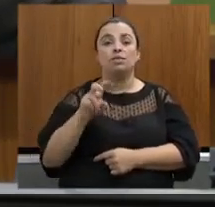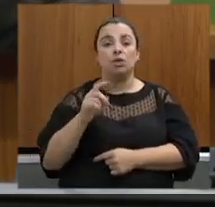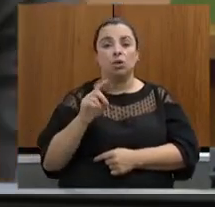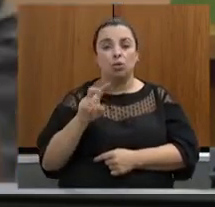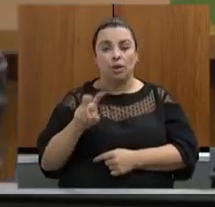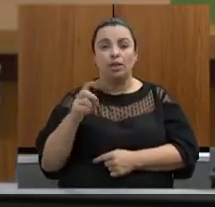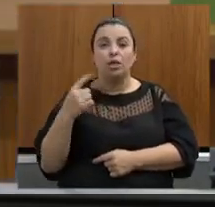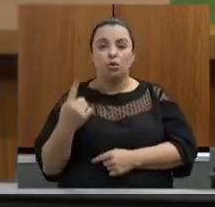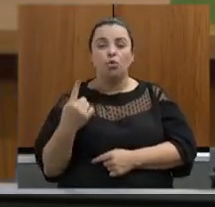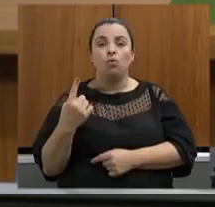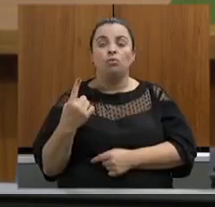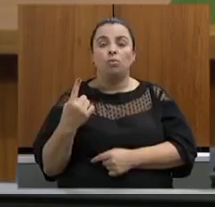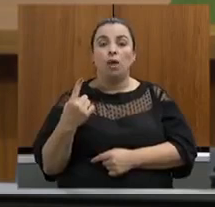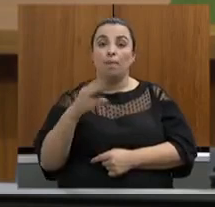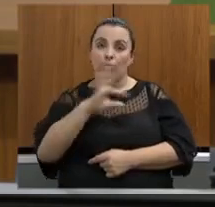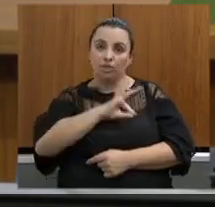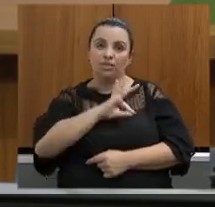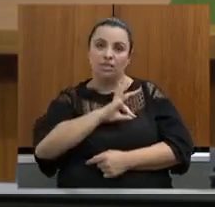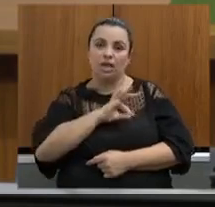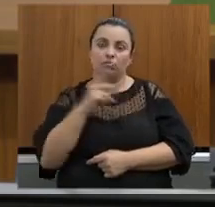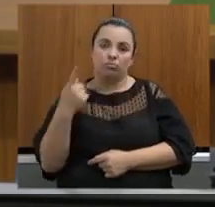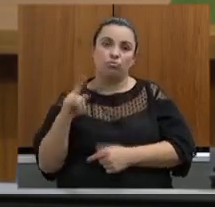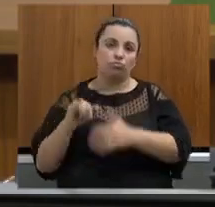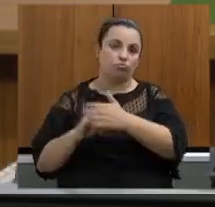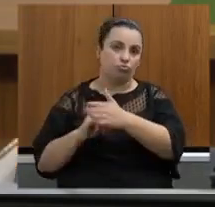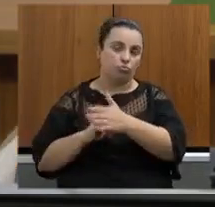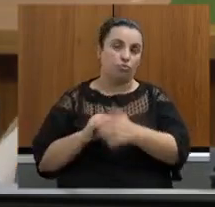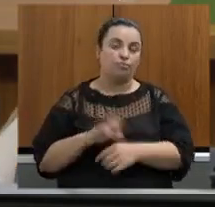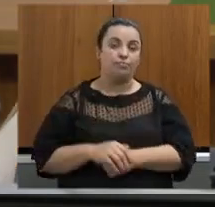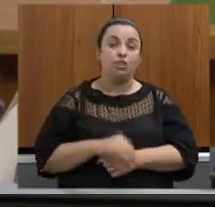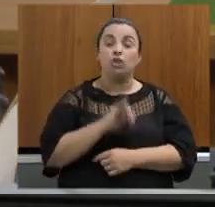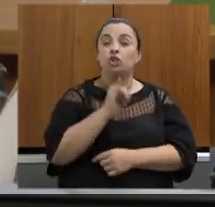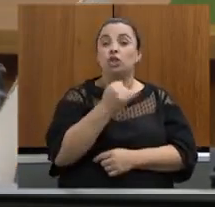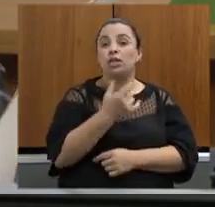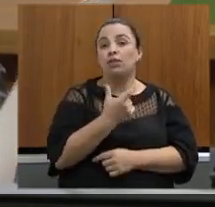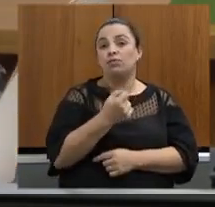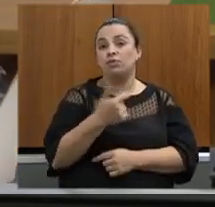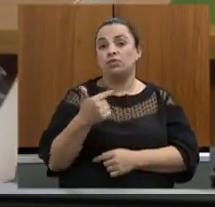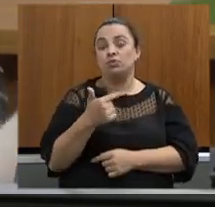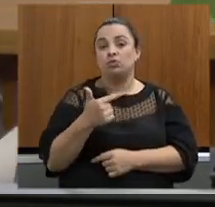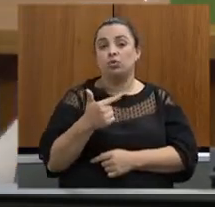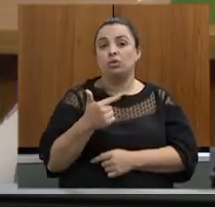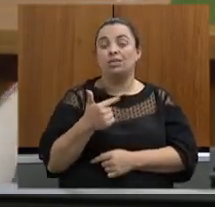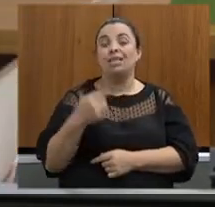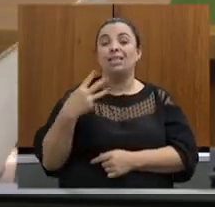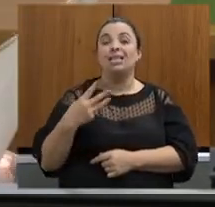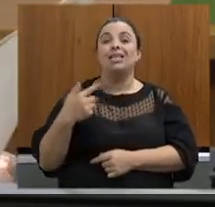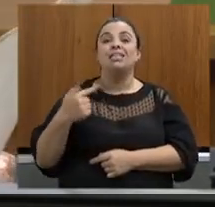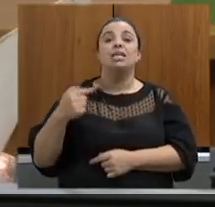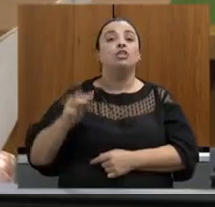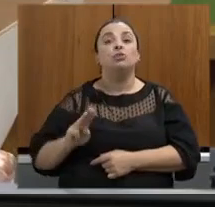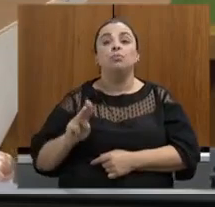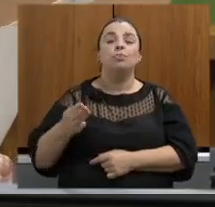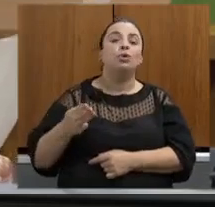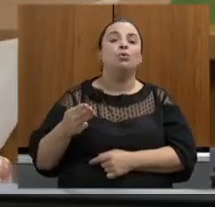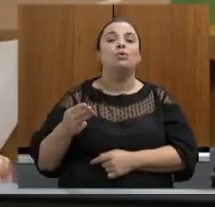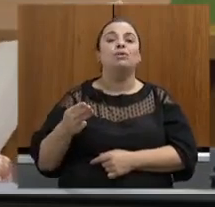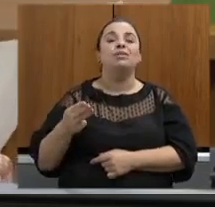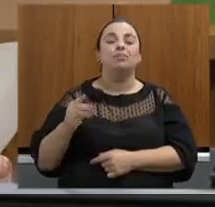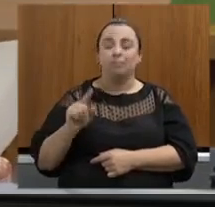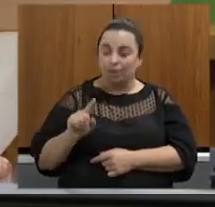policiais na sua instituição Janeiro 2022 37 1634